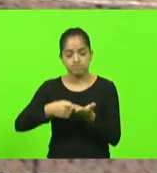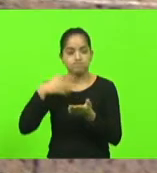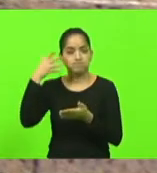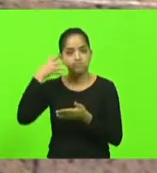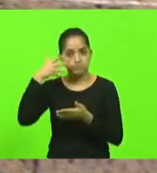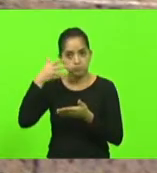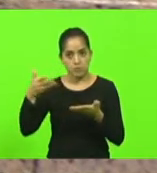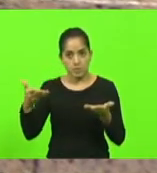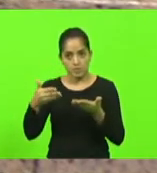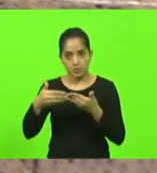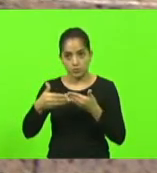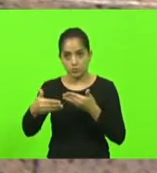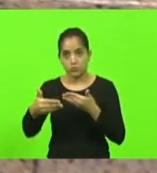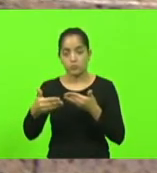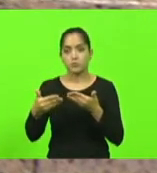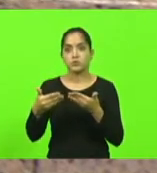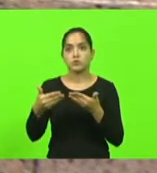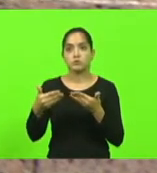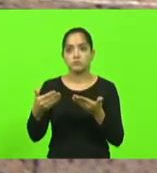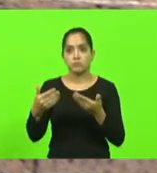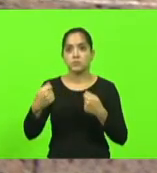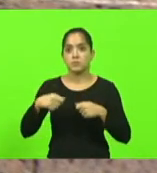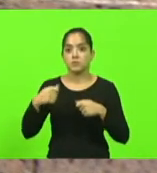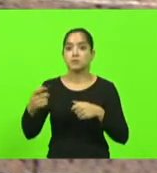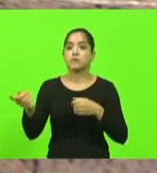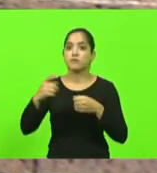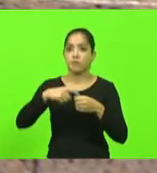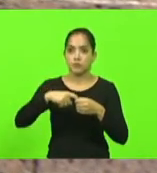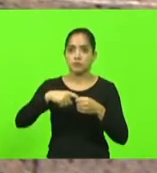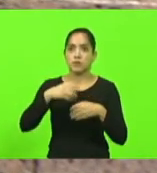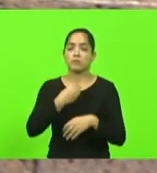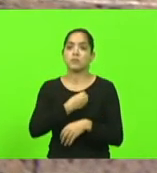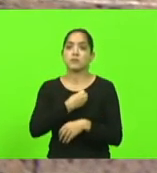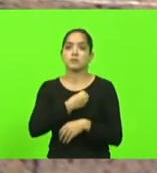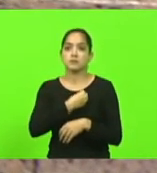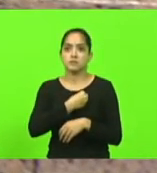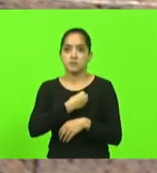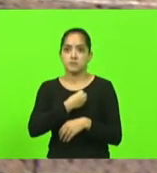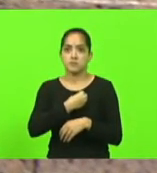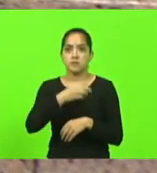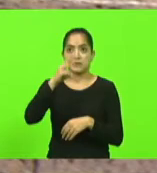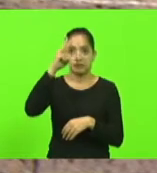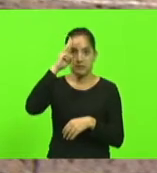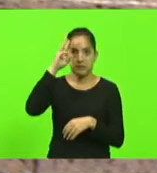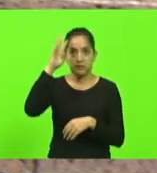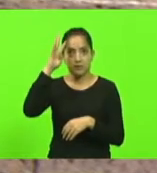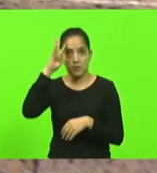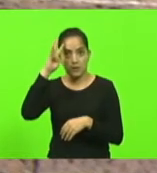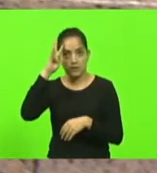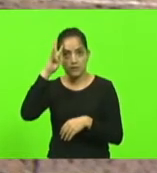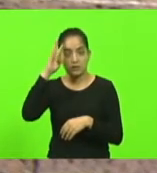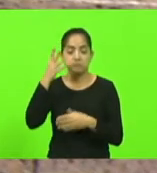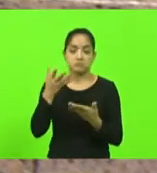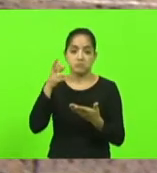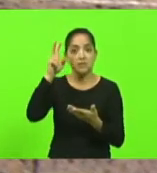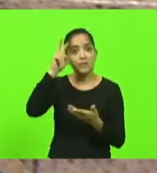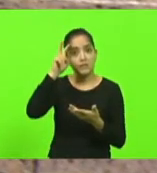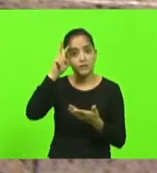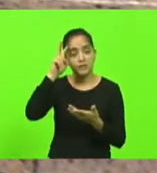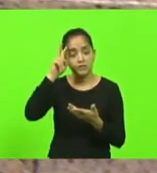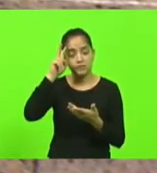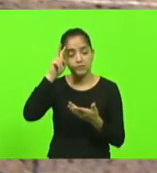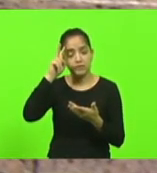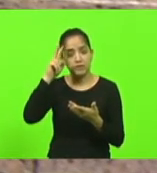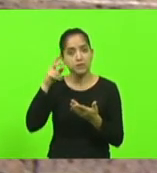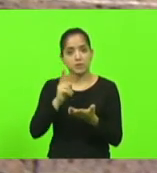de hoje, que efetivamente estejamos aqui de forma presencial, terça e quarta, e na quinta-feira, então, continua o